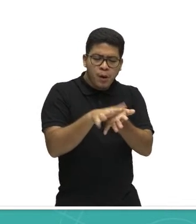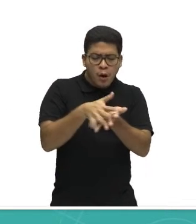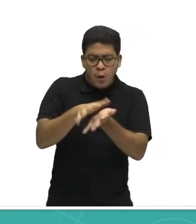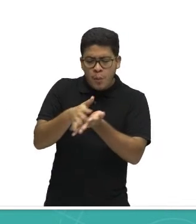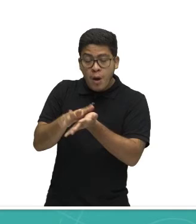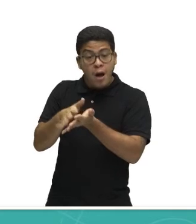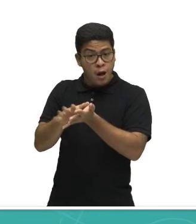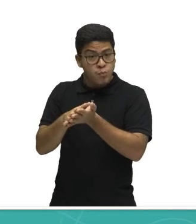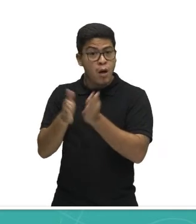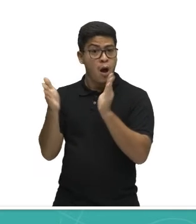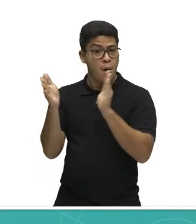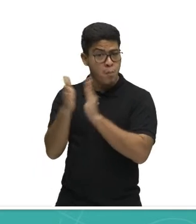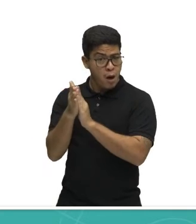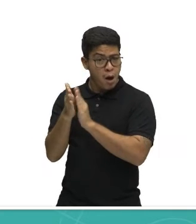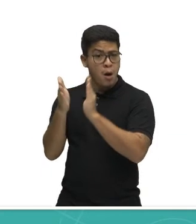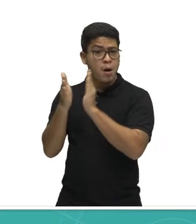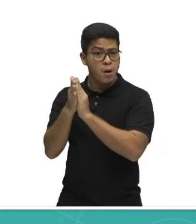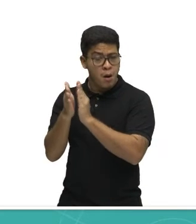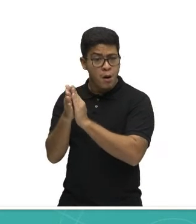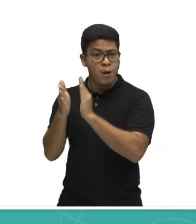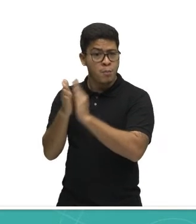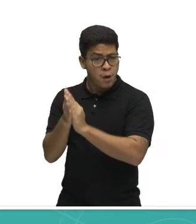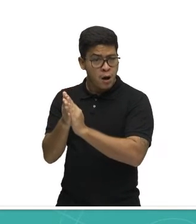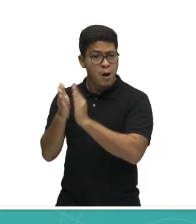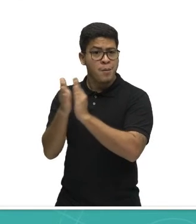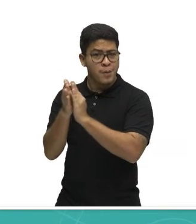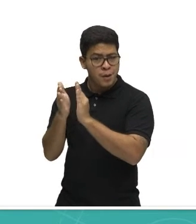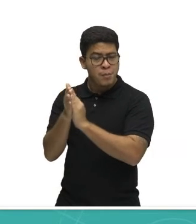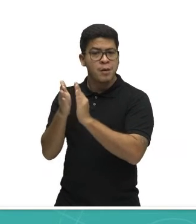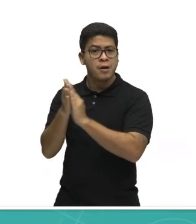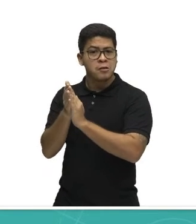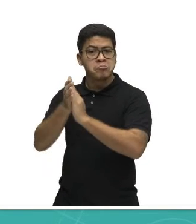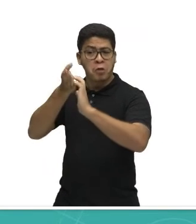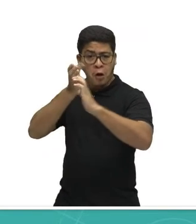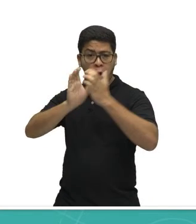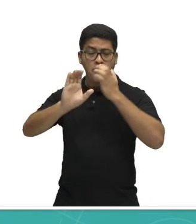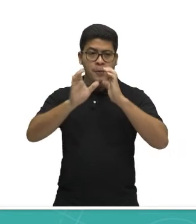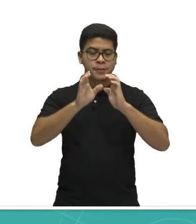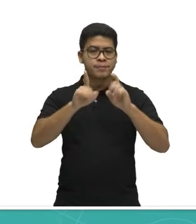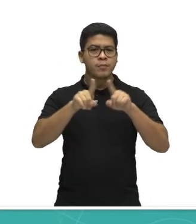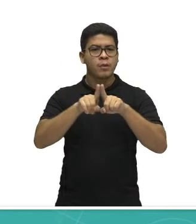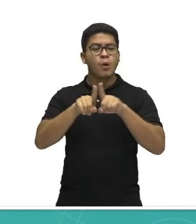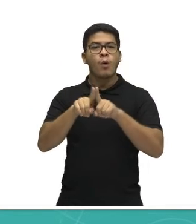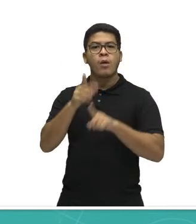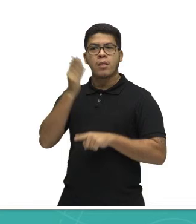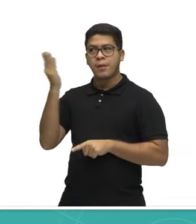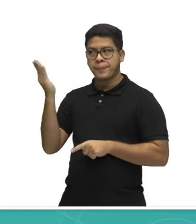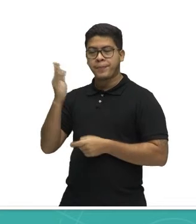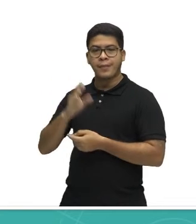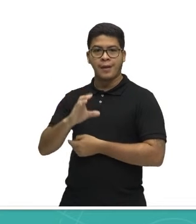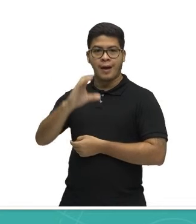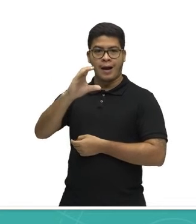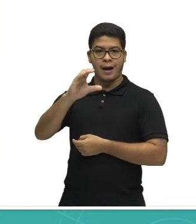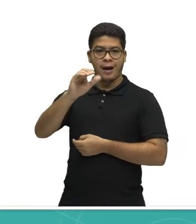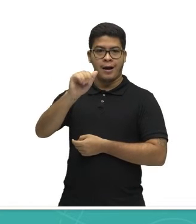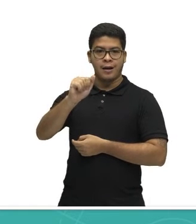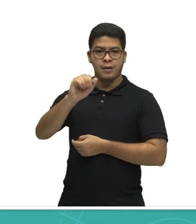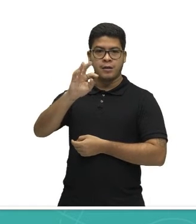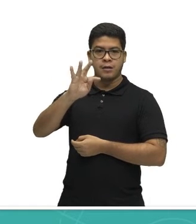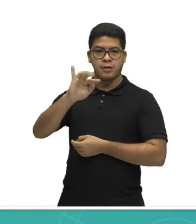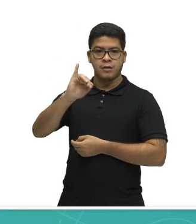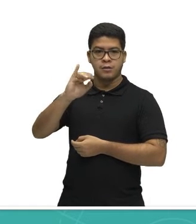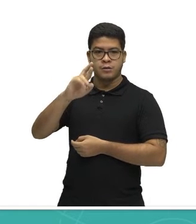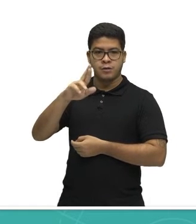palmas e cantos, como vocês podem ver na imagem. Catira. Catira ou cateretê. Na região sul